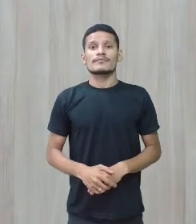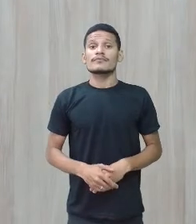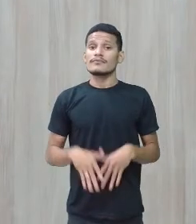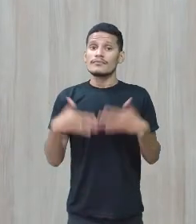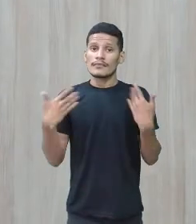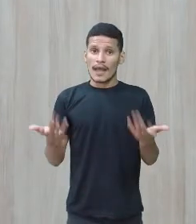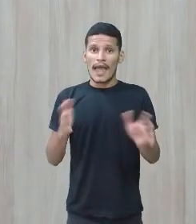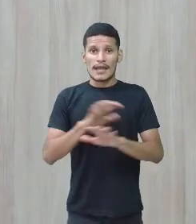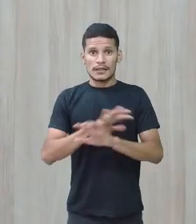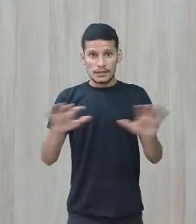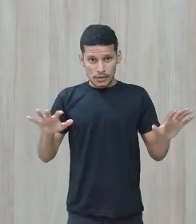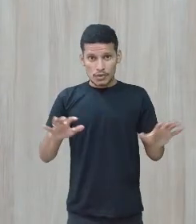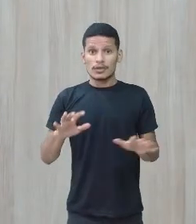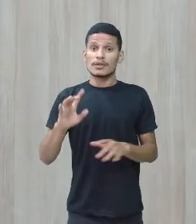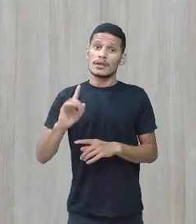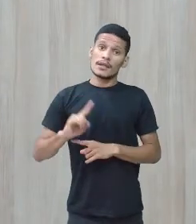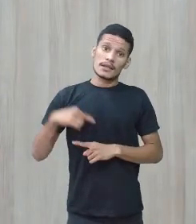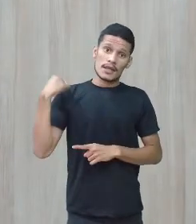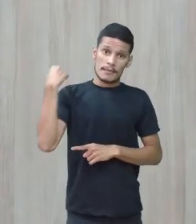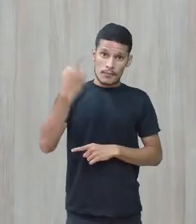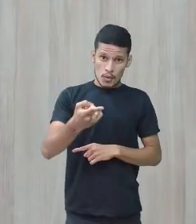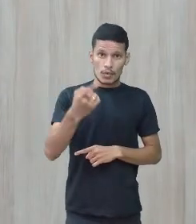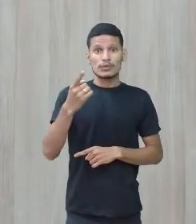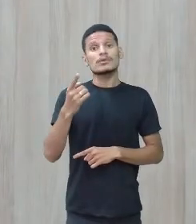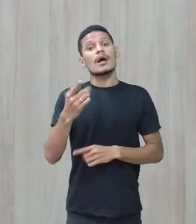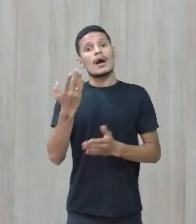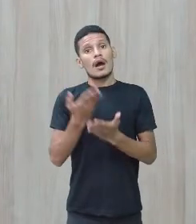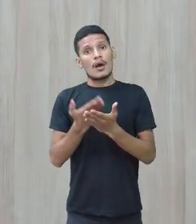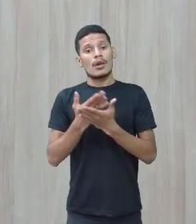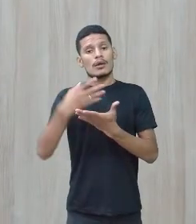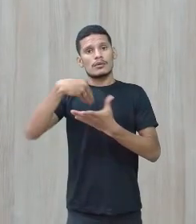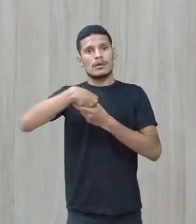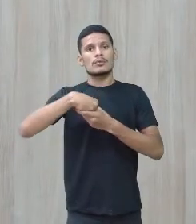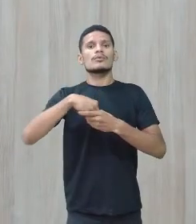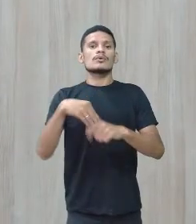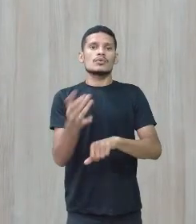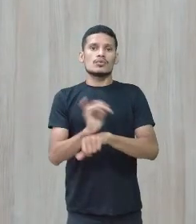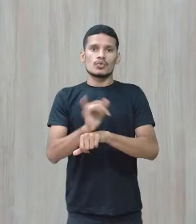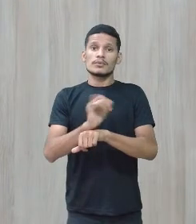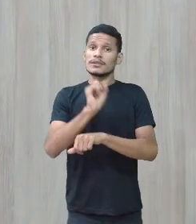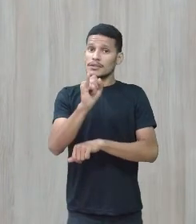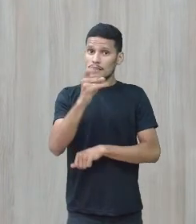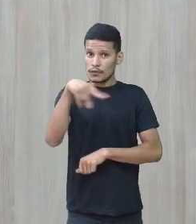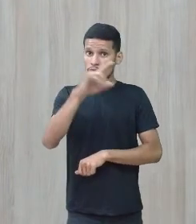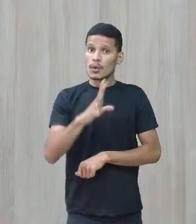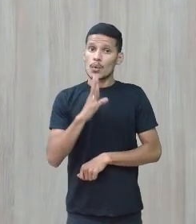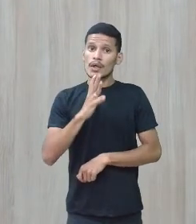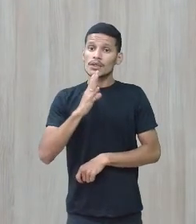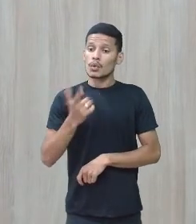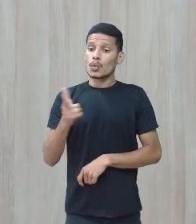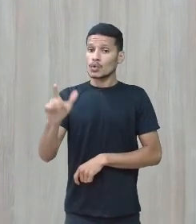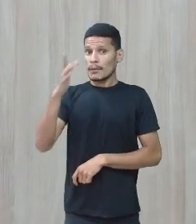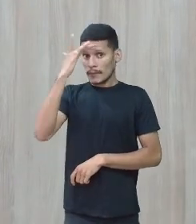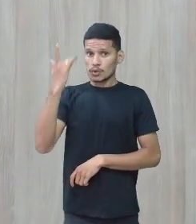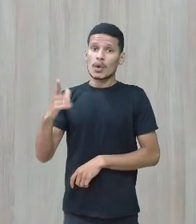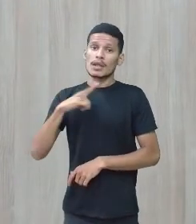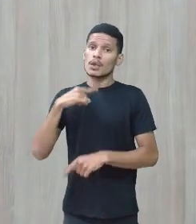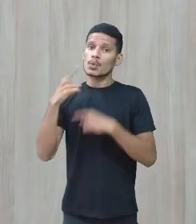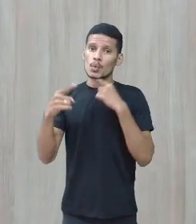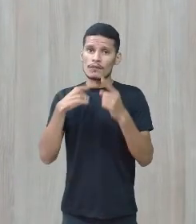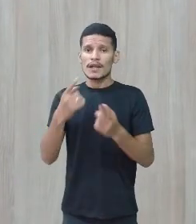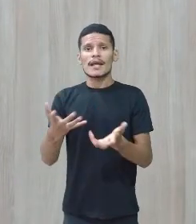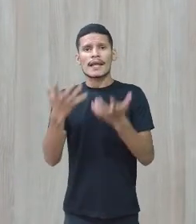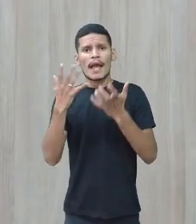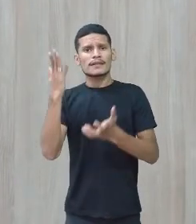Então é isso. Mais tarde, a aula vai lá para o YouTube. Então, se você conhece alguém que tem dúvidas sobre o assunto, que